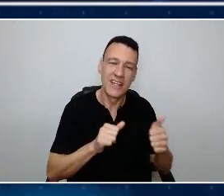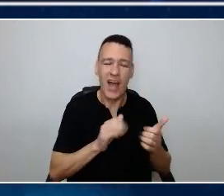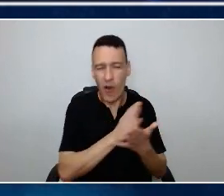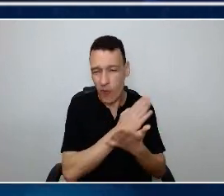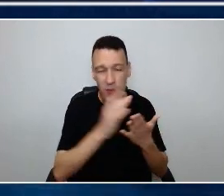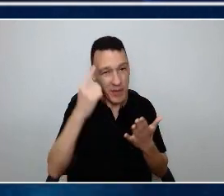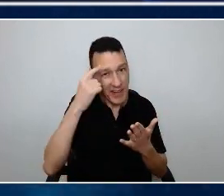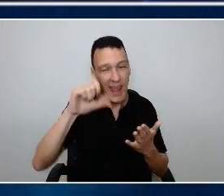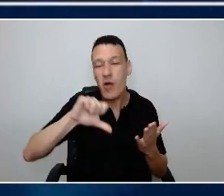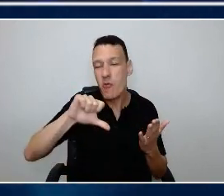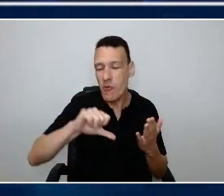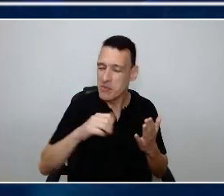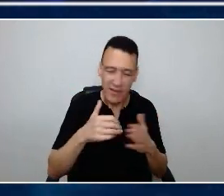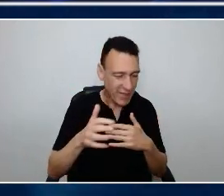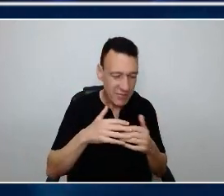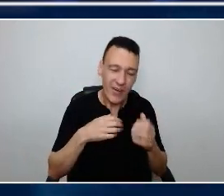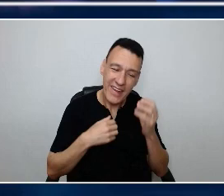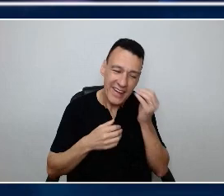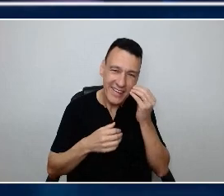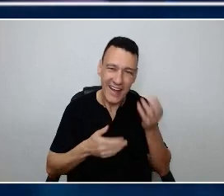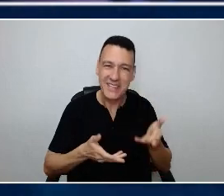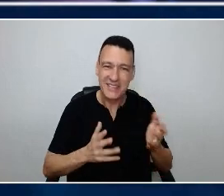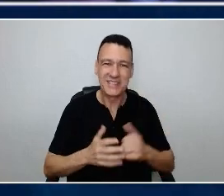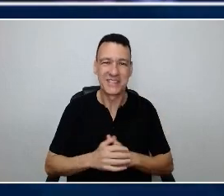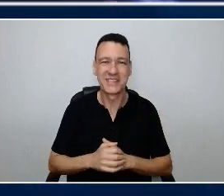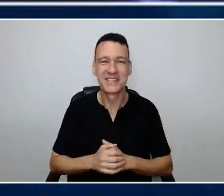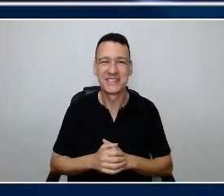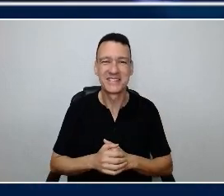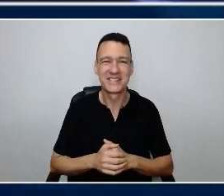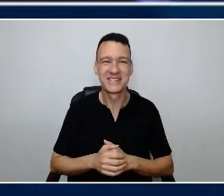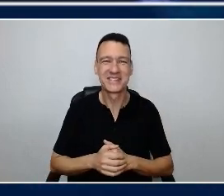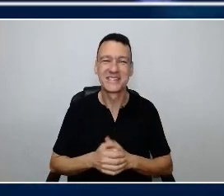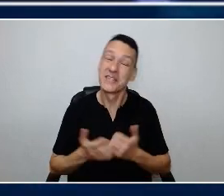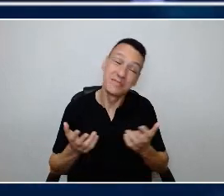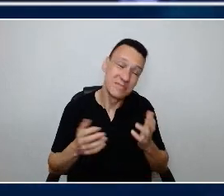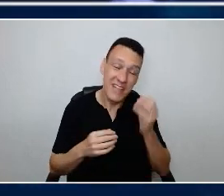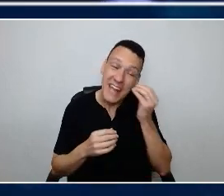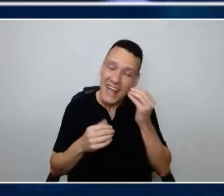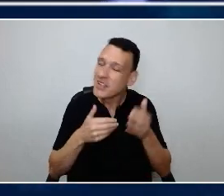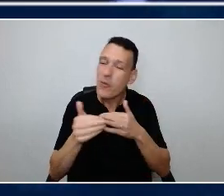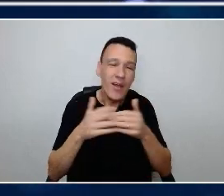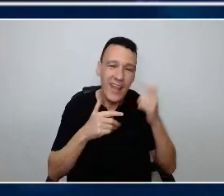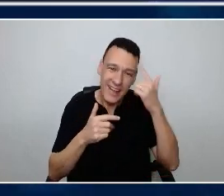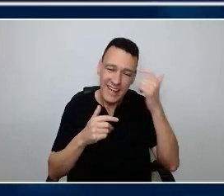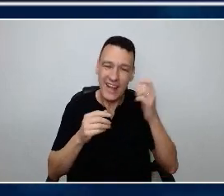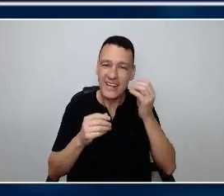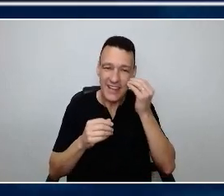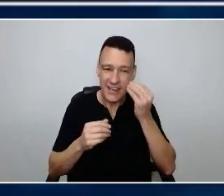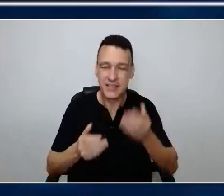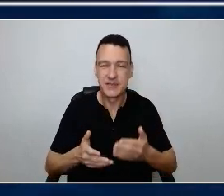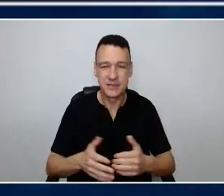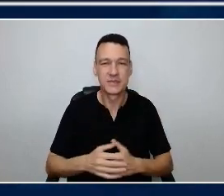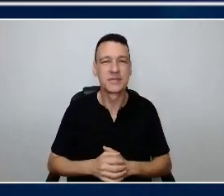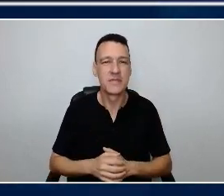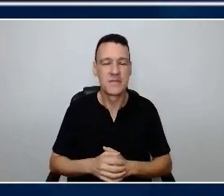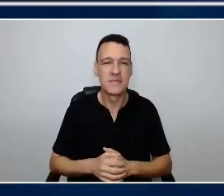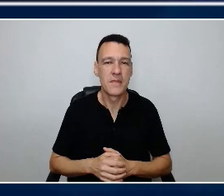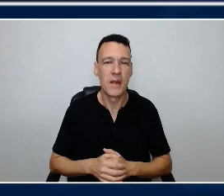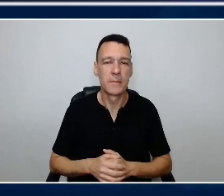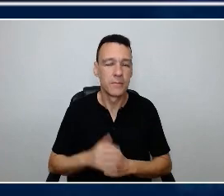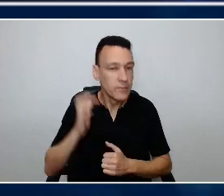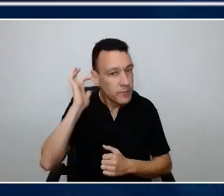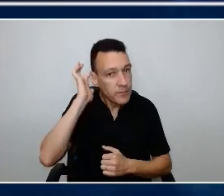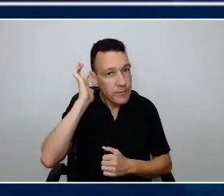gente a gente tenta né Faz parte faz parte também faz par faz parte faz parte por exemplo né até quando a Gina vai ser